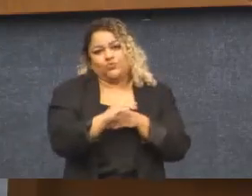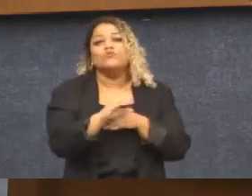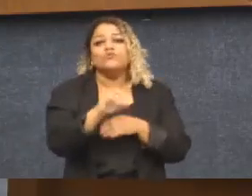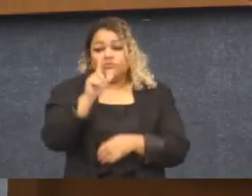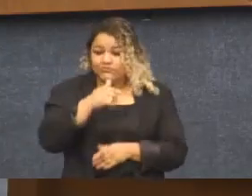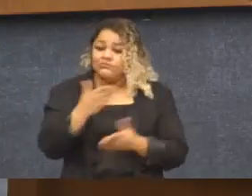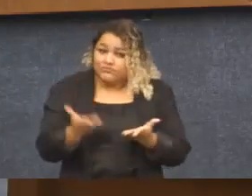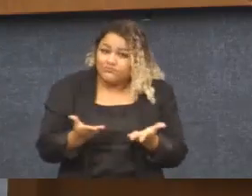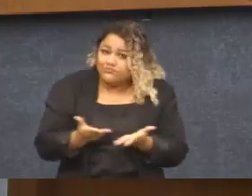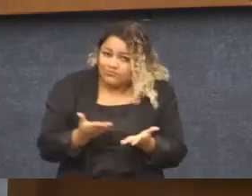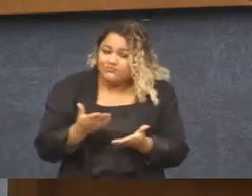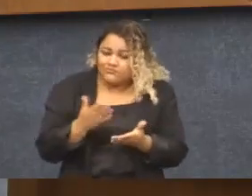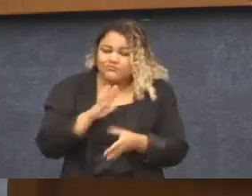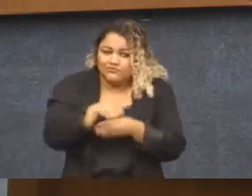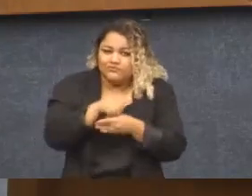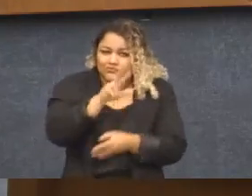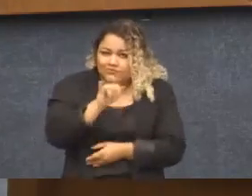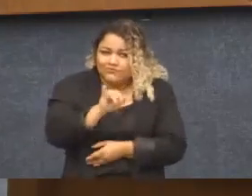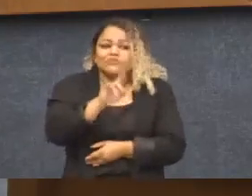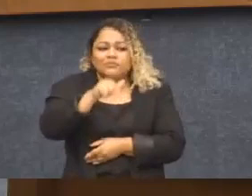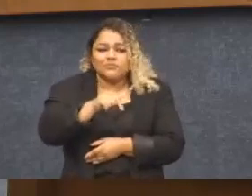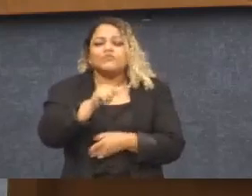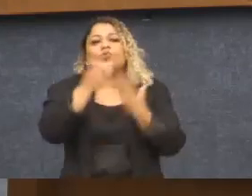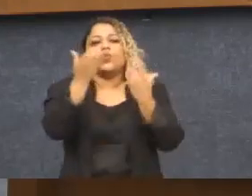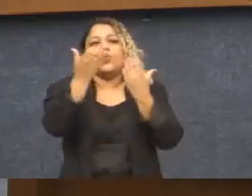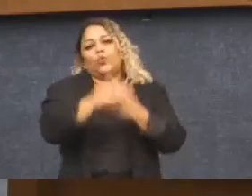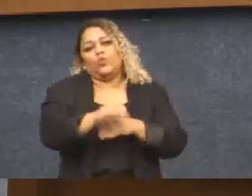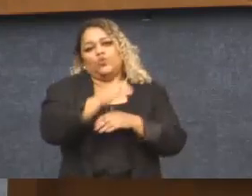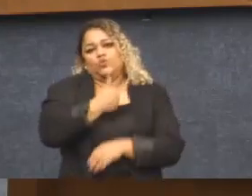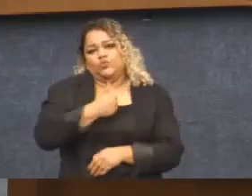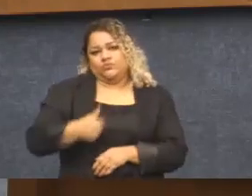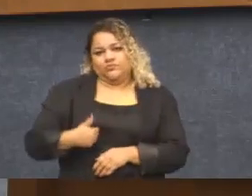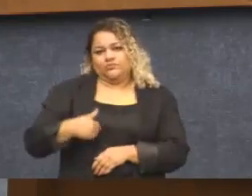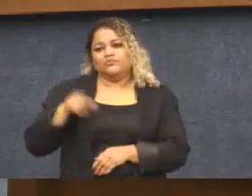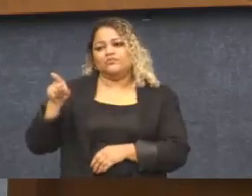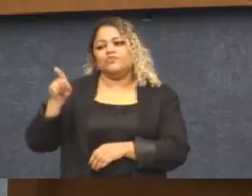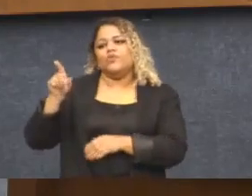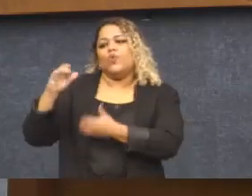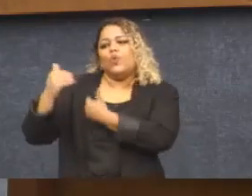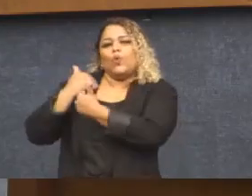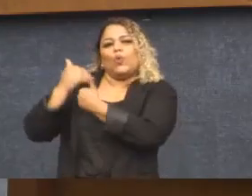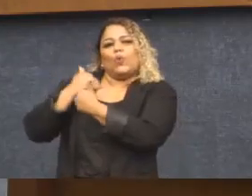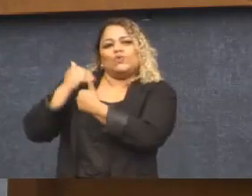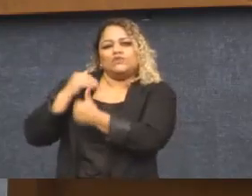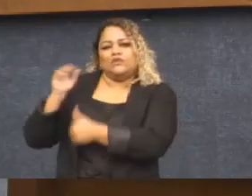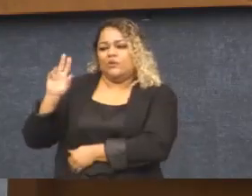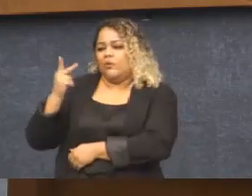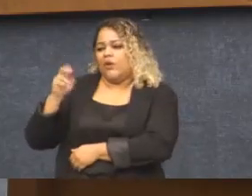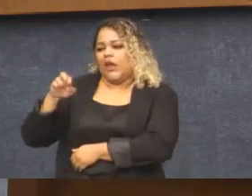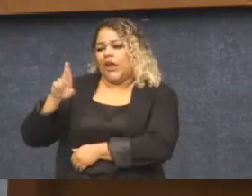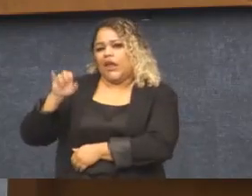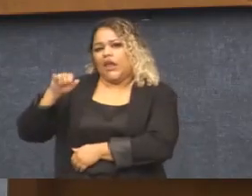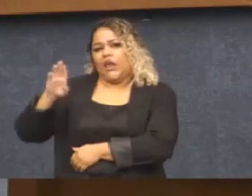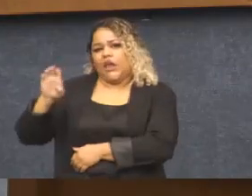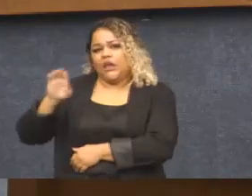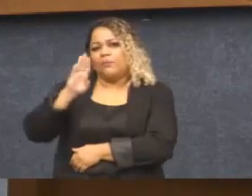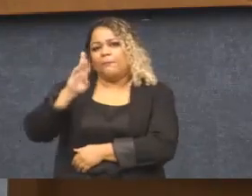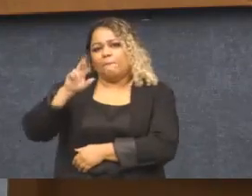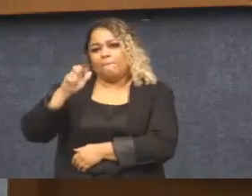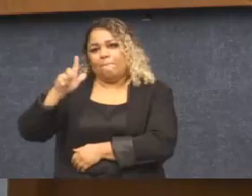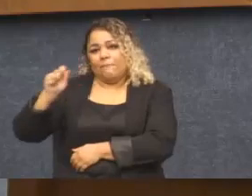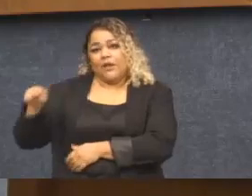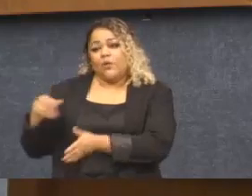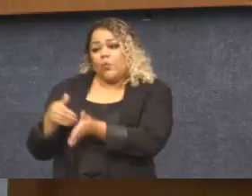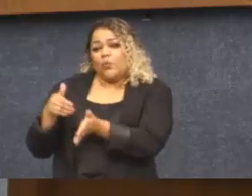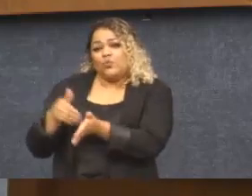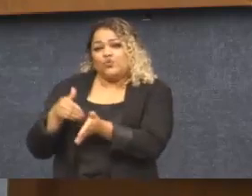estamos votando aqui agora. Sempre inspirado no meu conselheiro Henrique Braga, foi o último presidente a fazer concurso público aqui, nós estamos